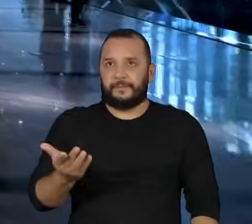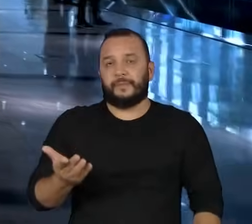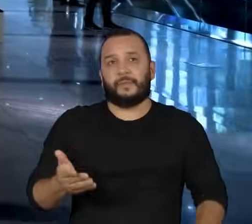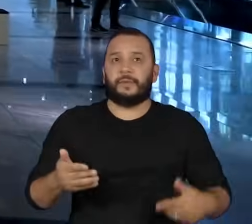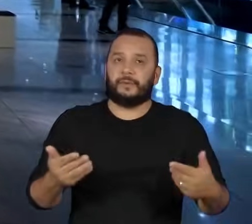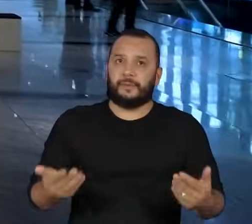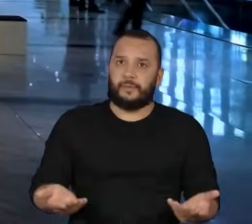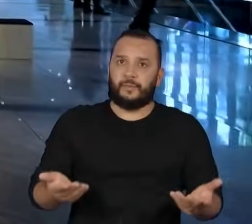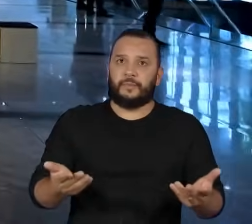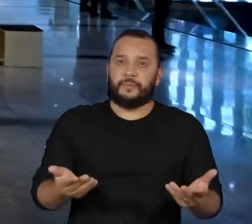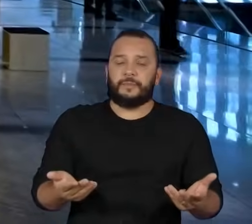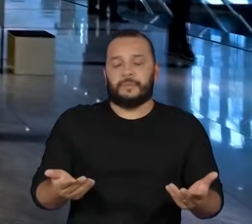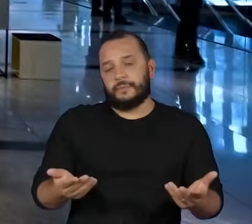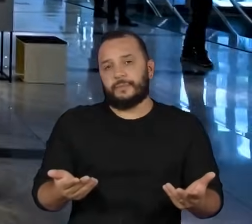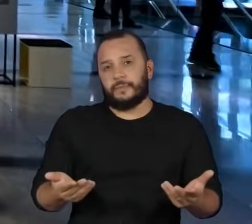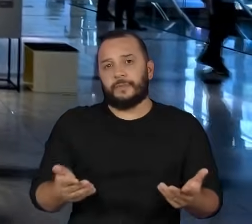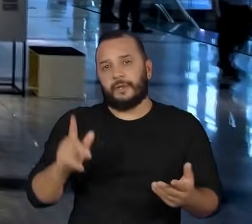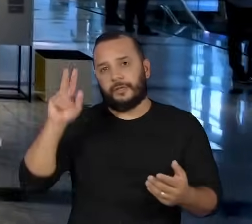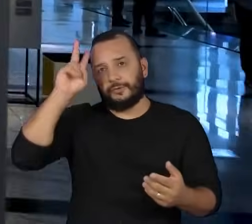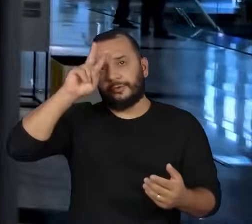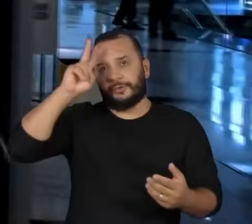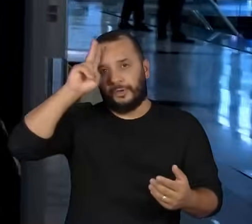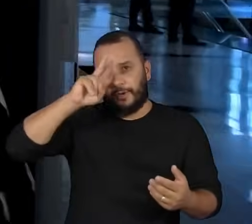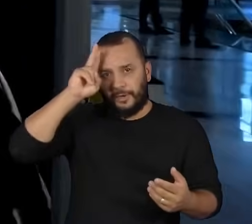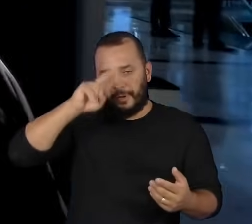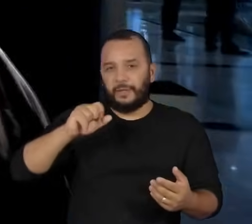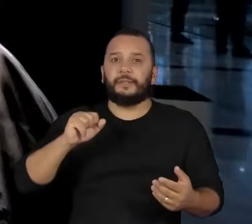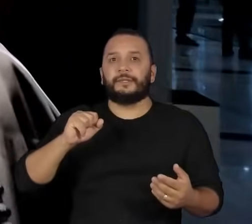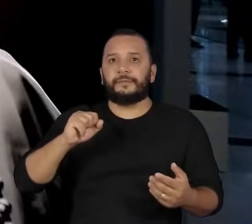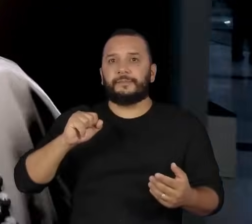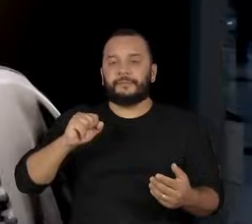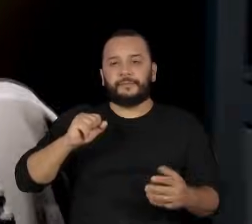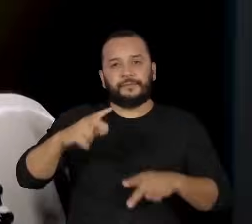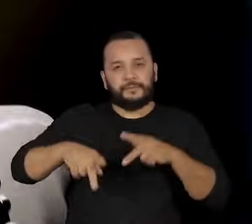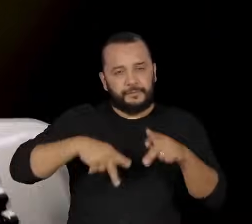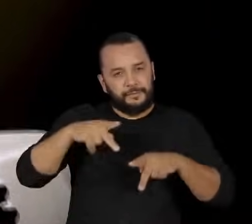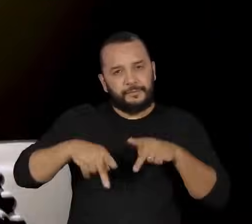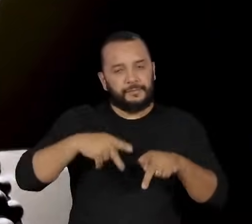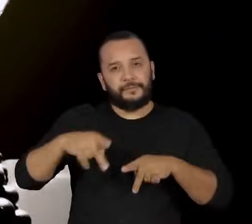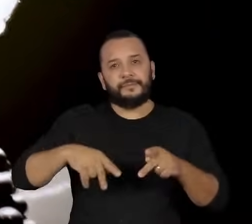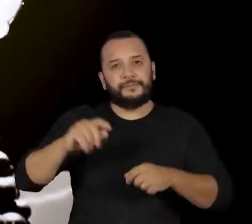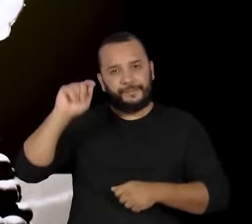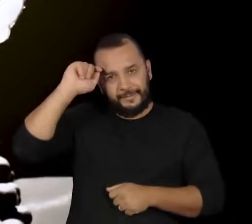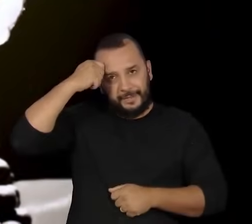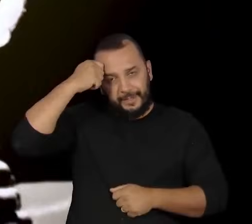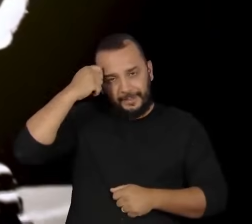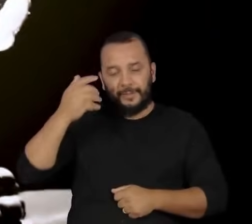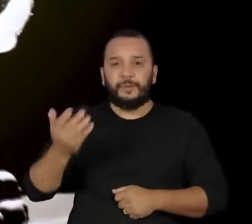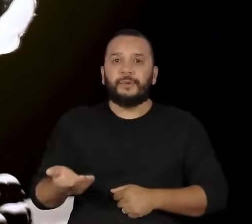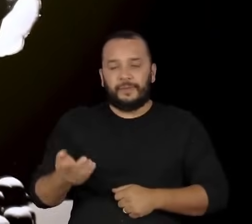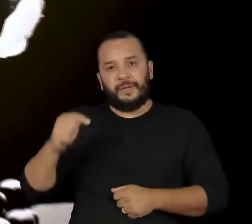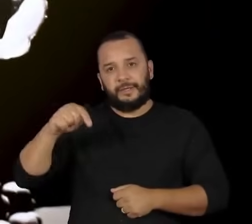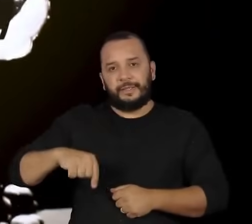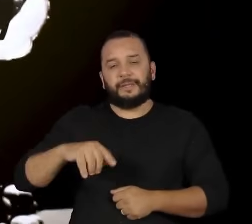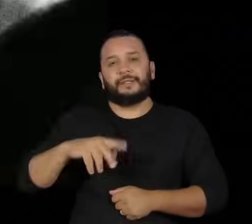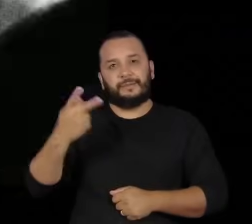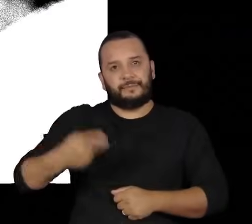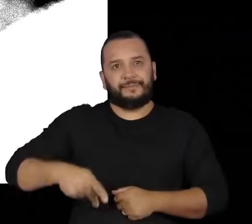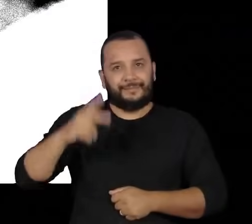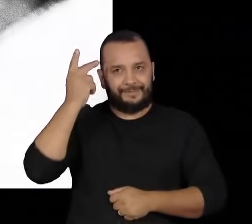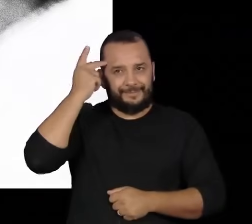seja a história, não é? do povo afrodiaspórico na cidade de São